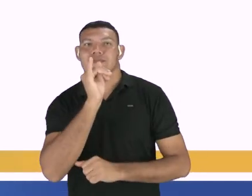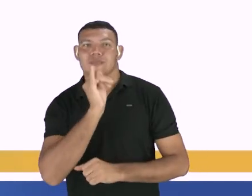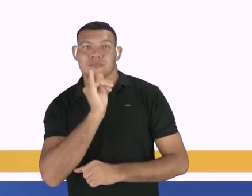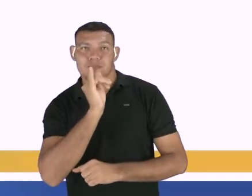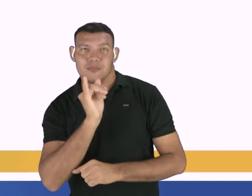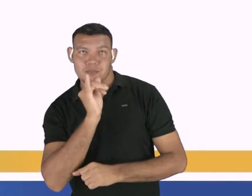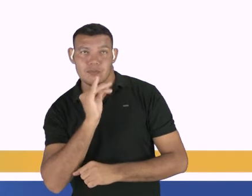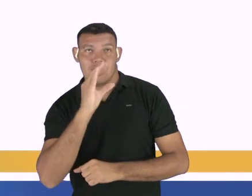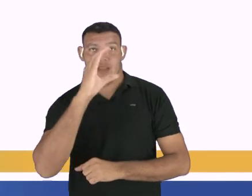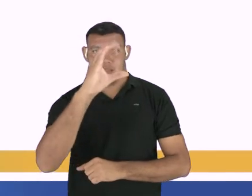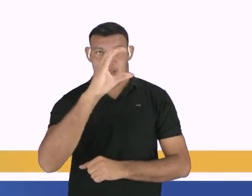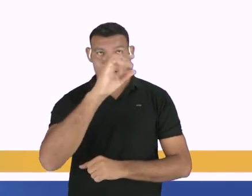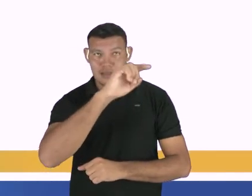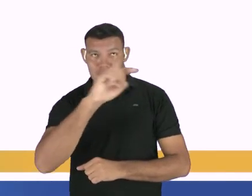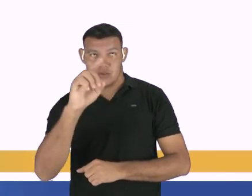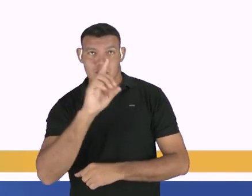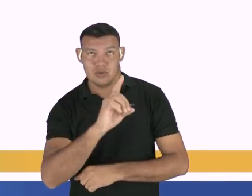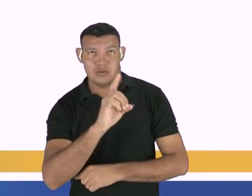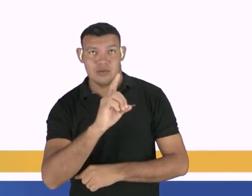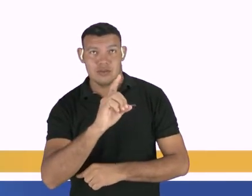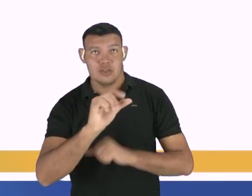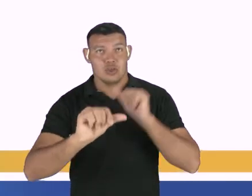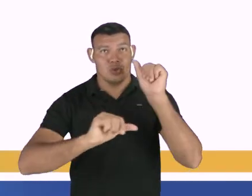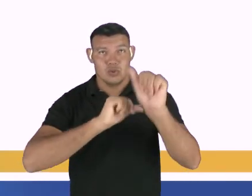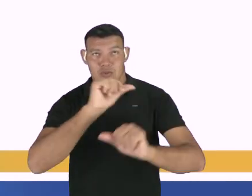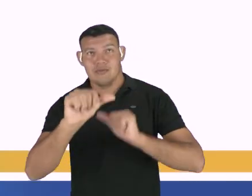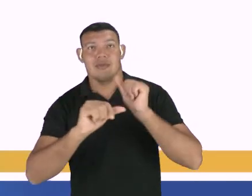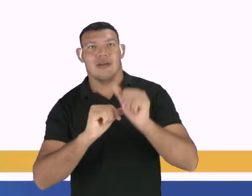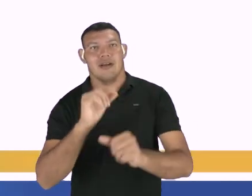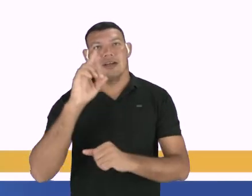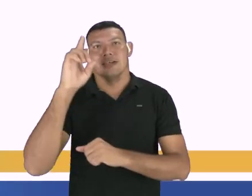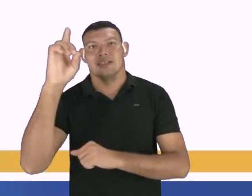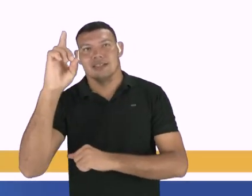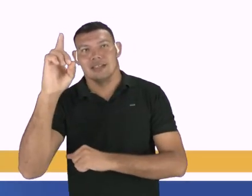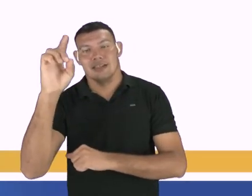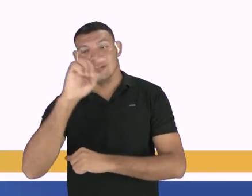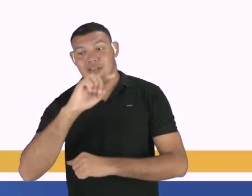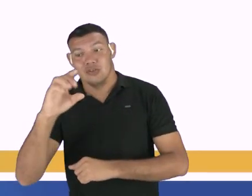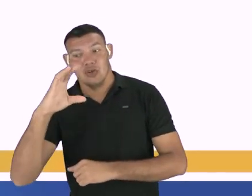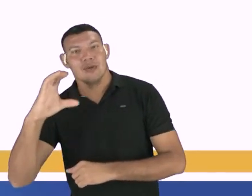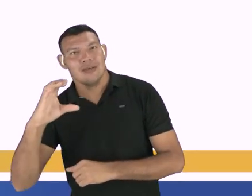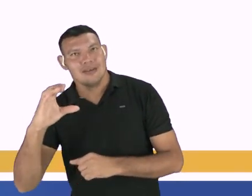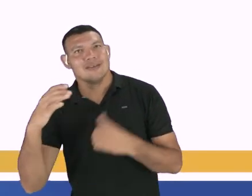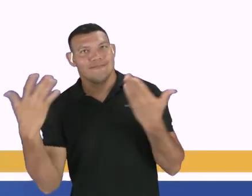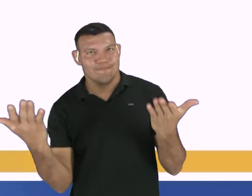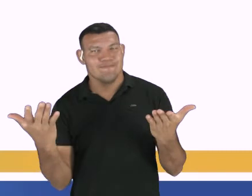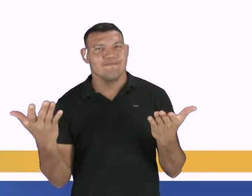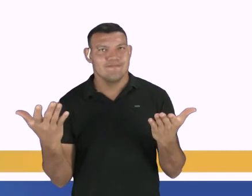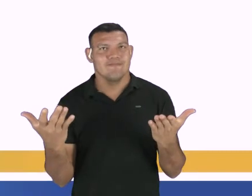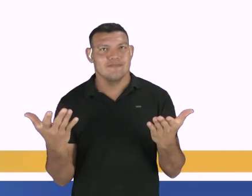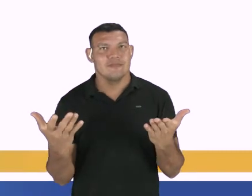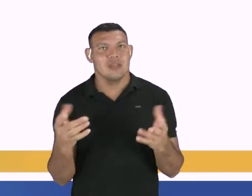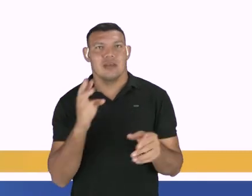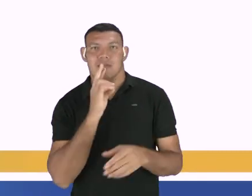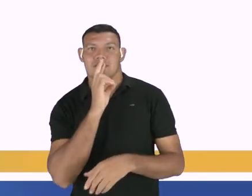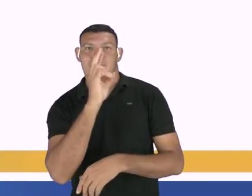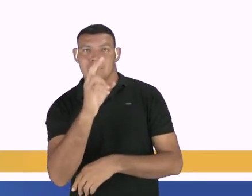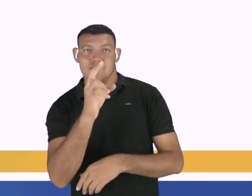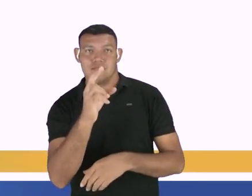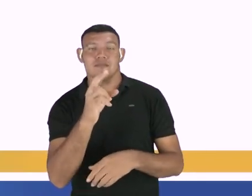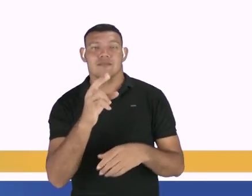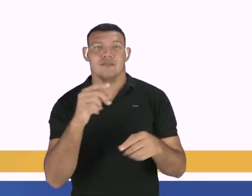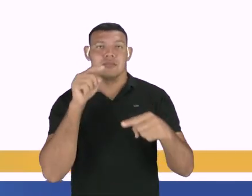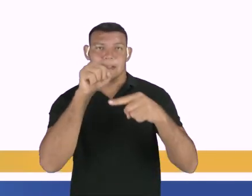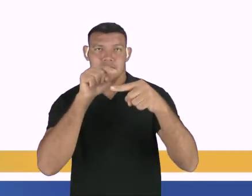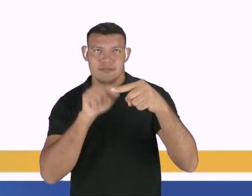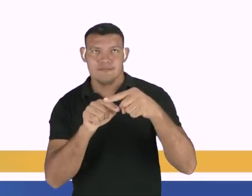vou simplesmente multiplicar os numeradores e multiplicar os denominadores, que aí eu vou ter o resultado da minha divisão. Essa é a